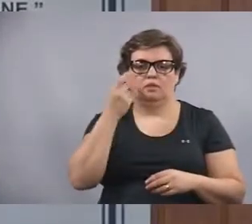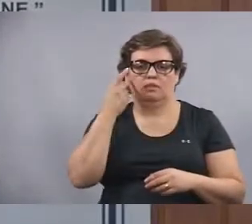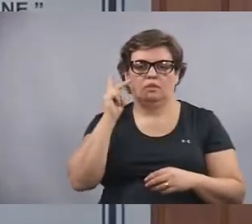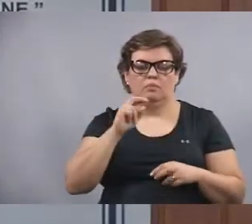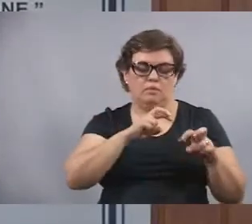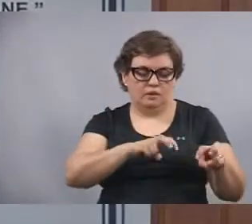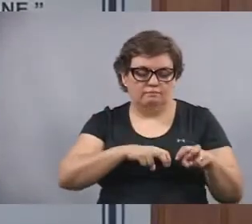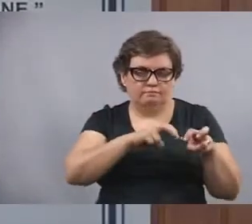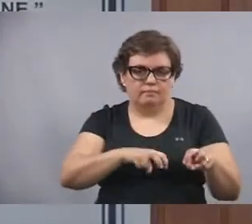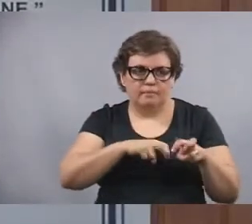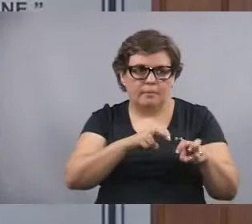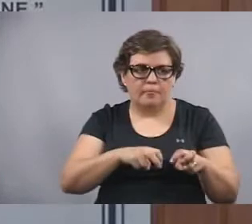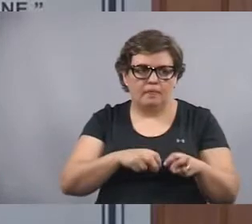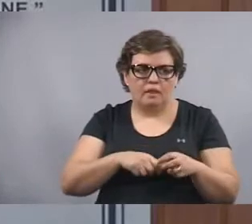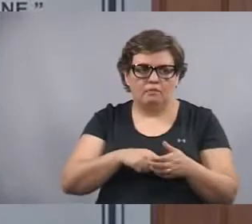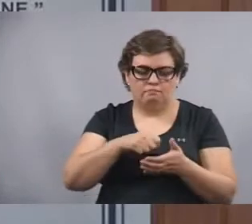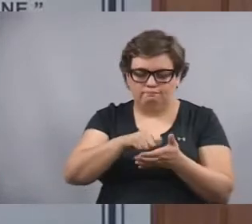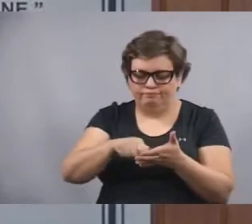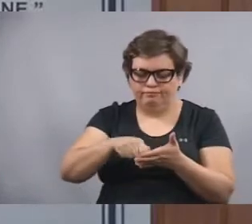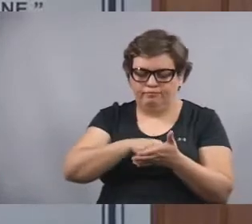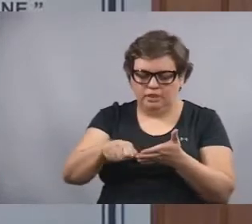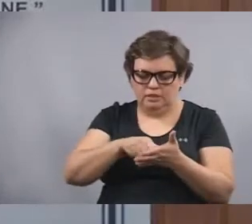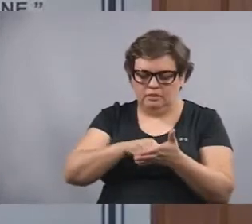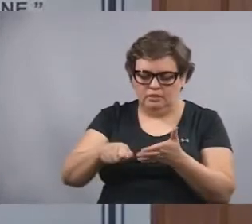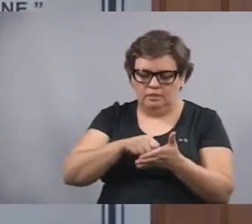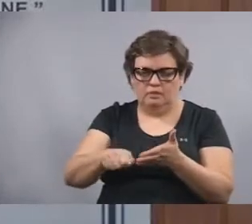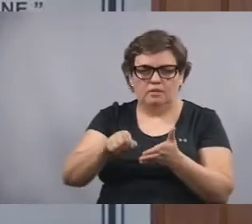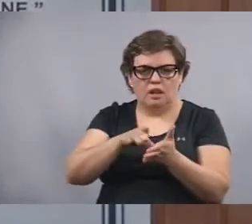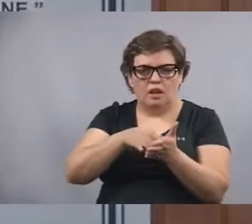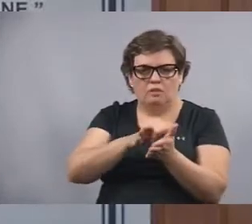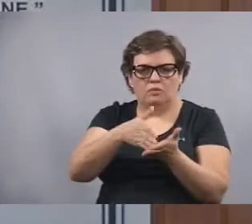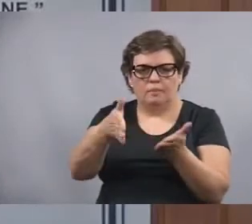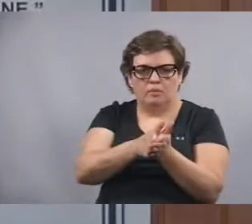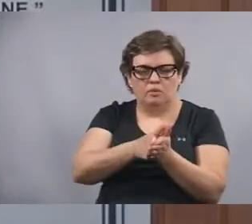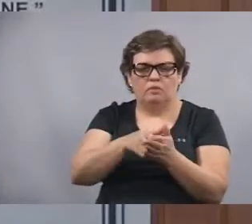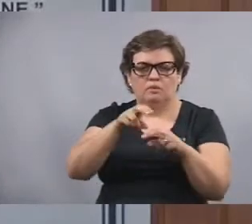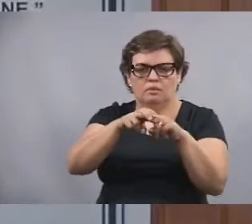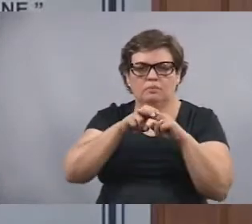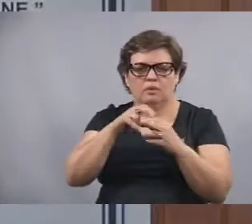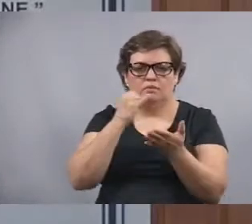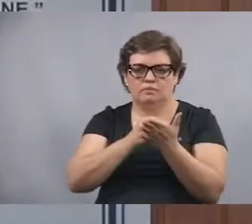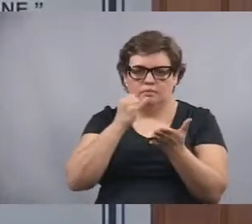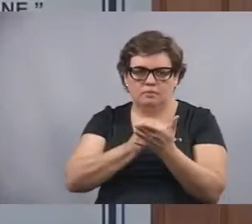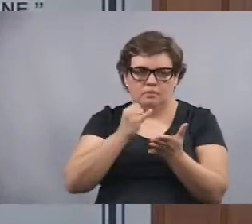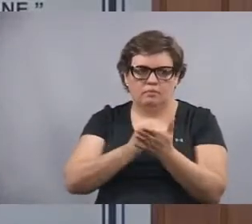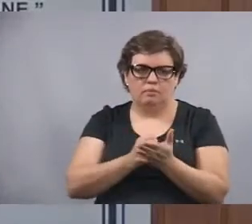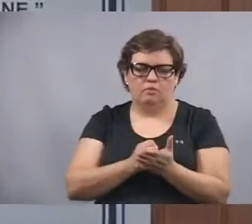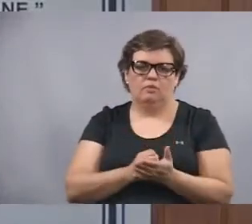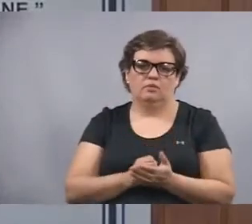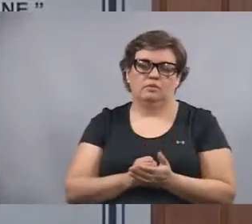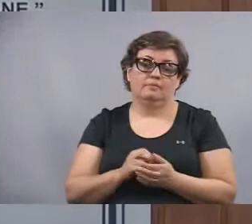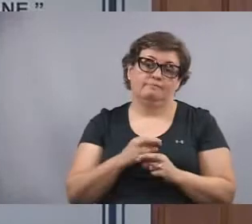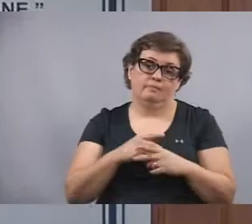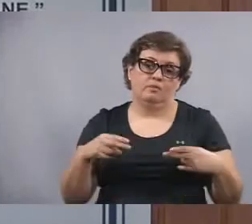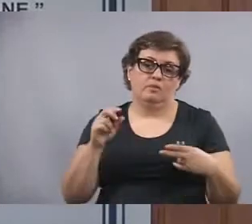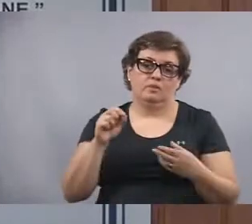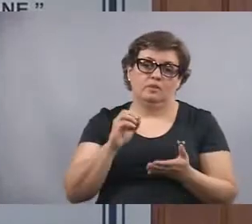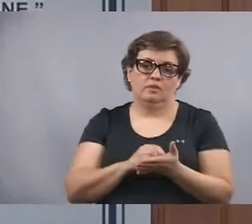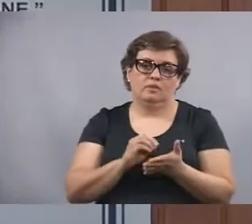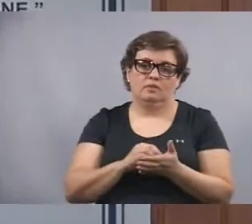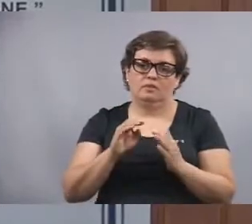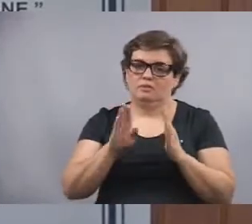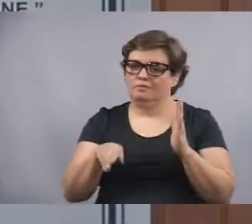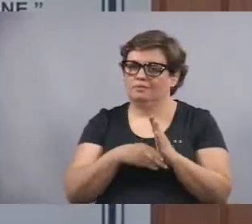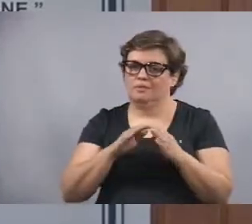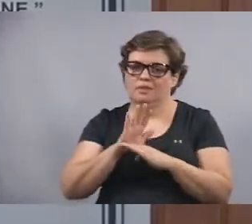austeramente notificados por conta do IPTU, por conta de regularizações, coisa que falta